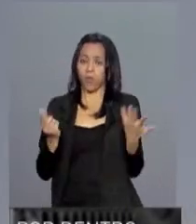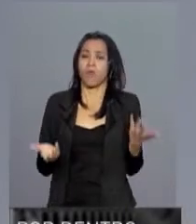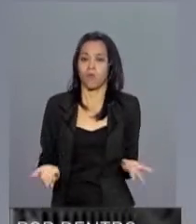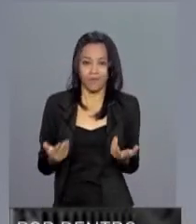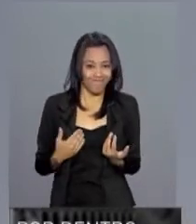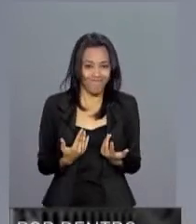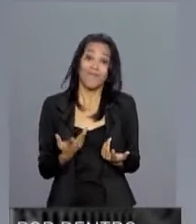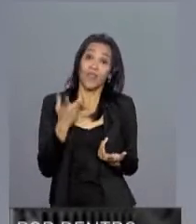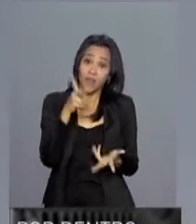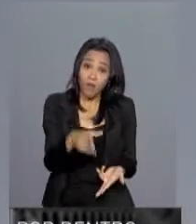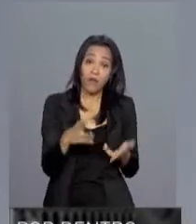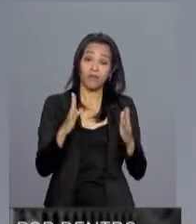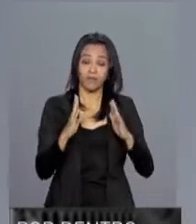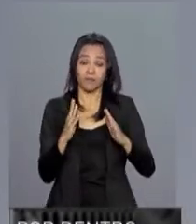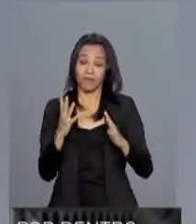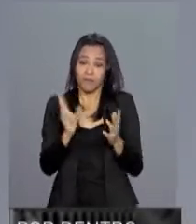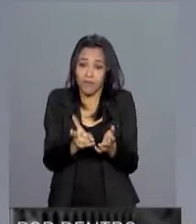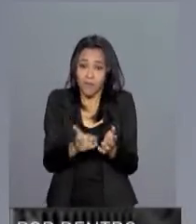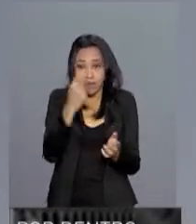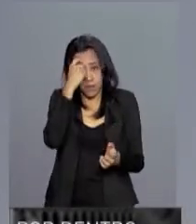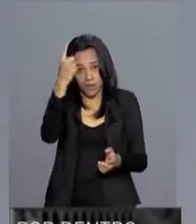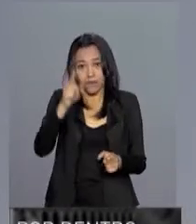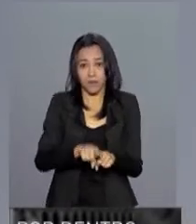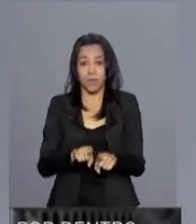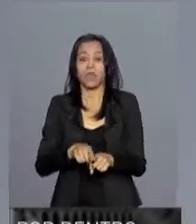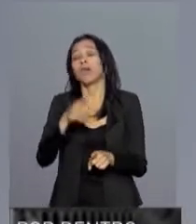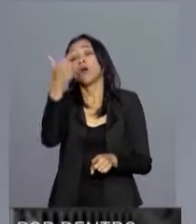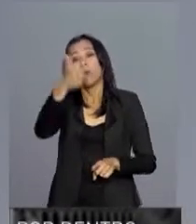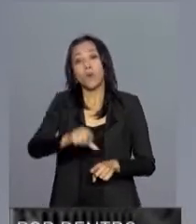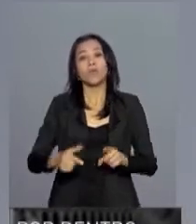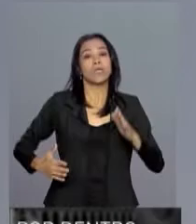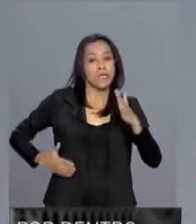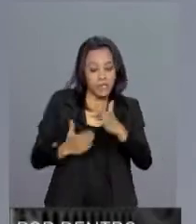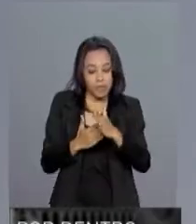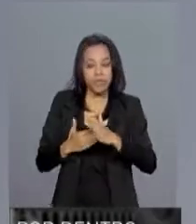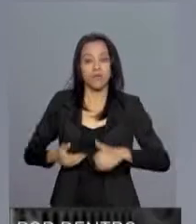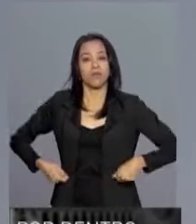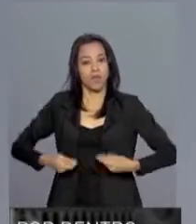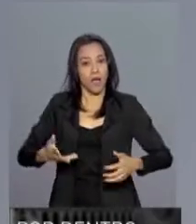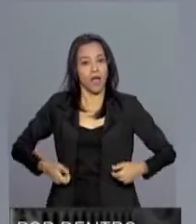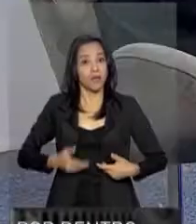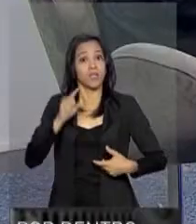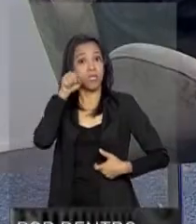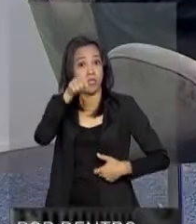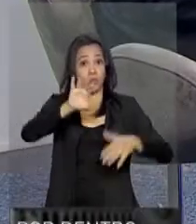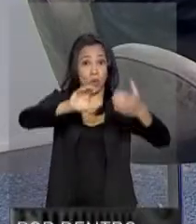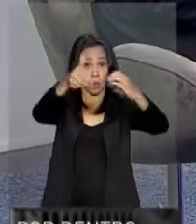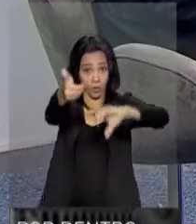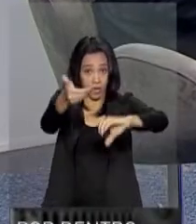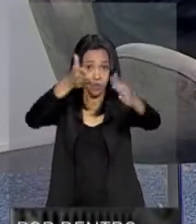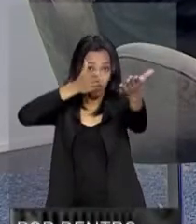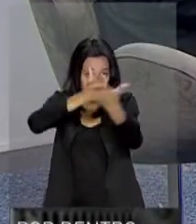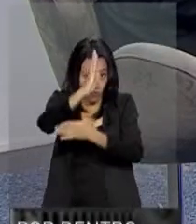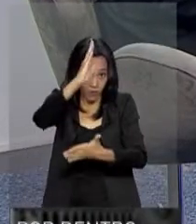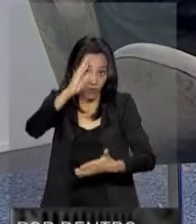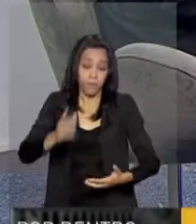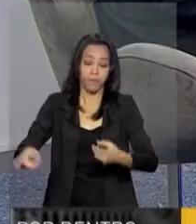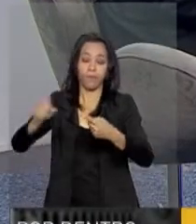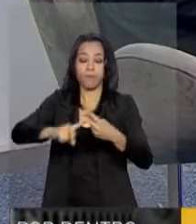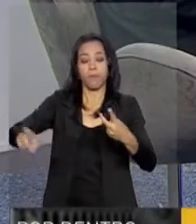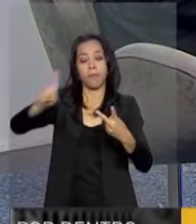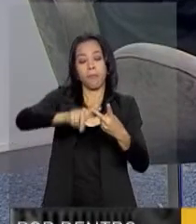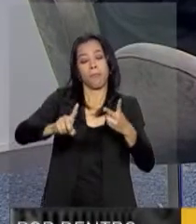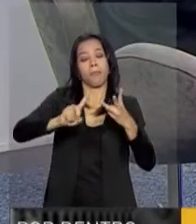é submeter a pec do teto de gastos e o congresso aprovou a pec nós temos a reforma do ensino